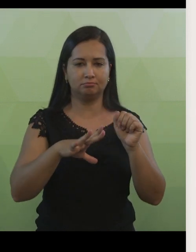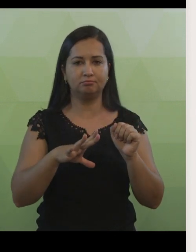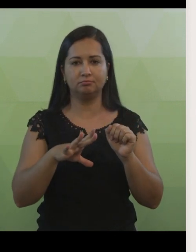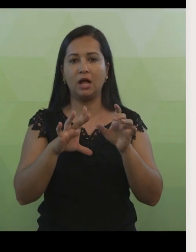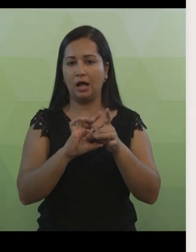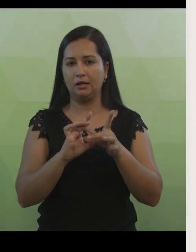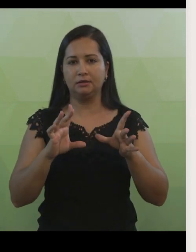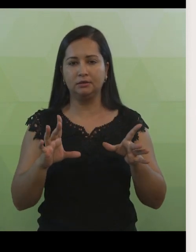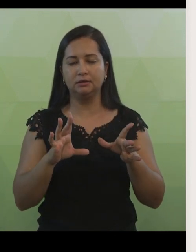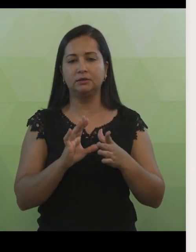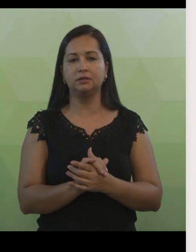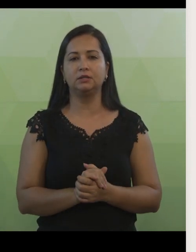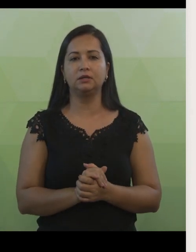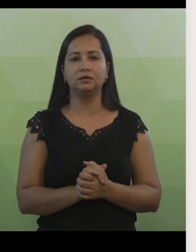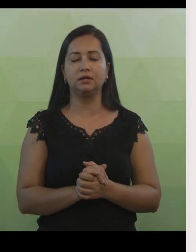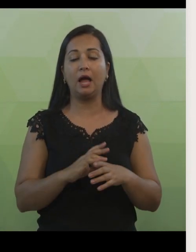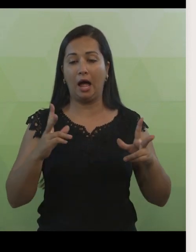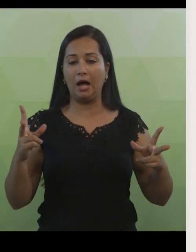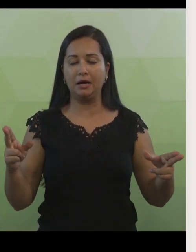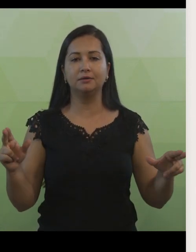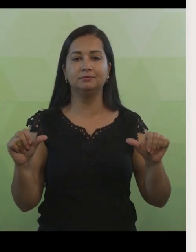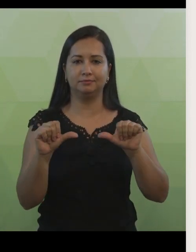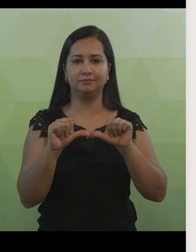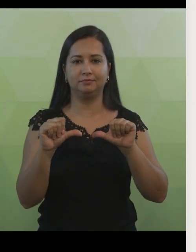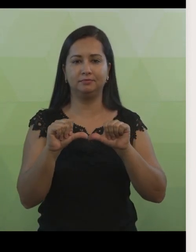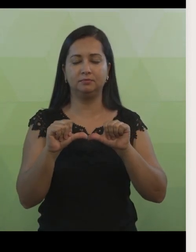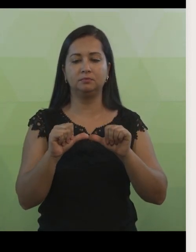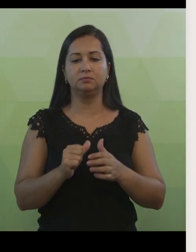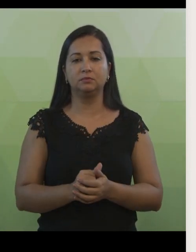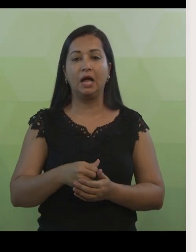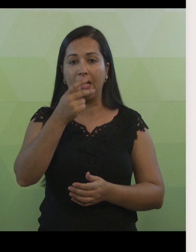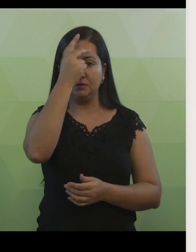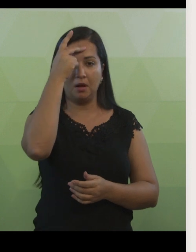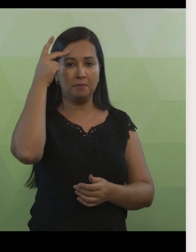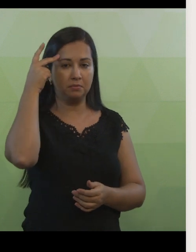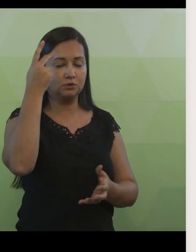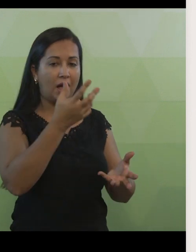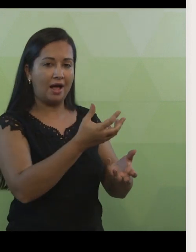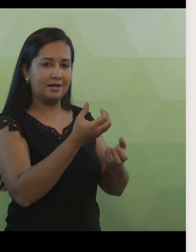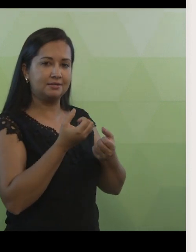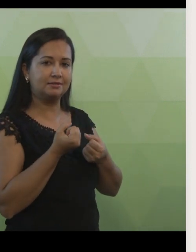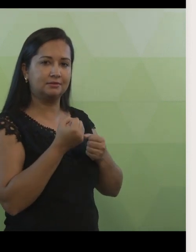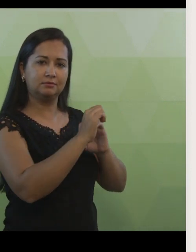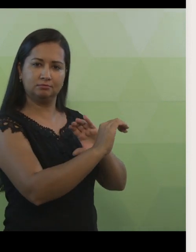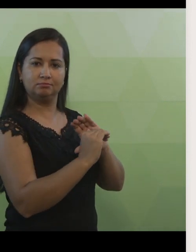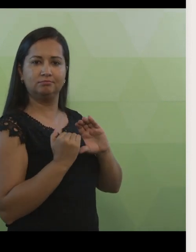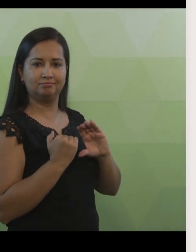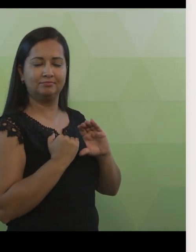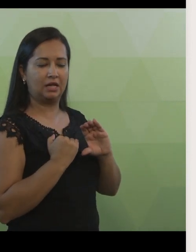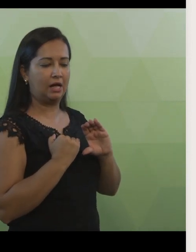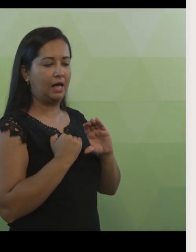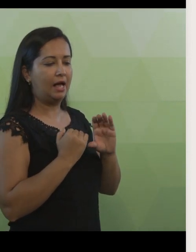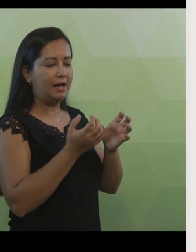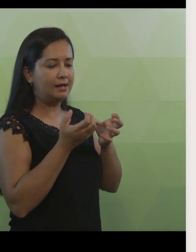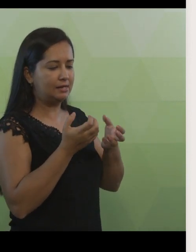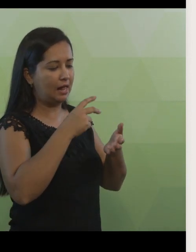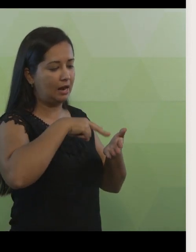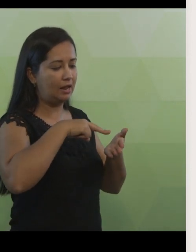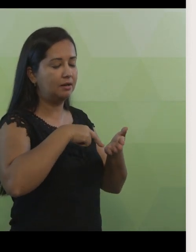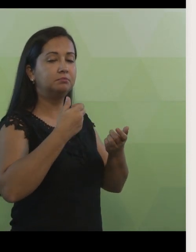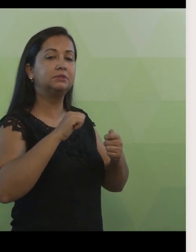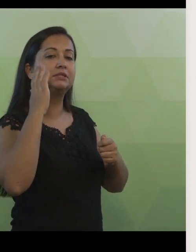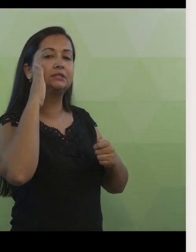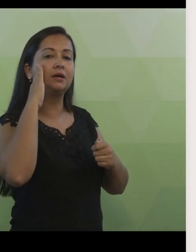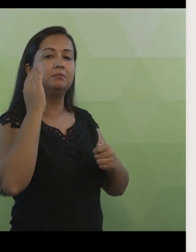cifrado. Aí, para o destinatário conseguir ler, ele precisa conhecer a